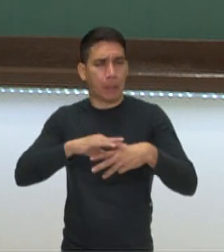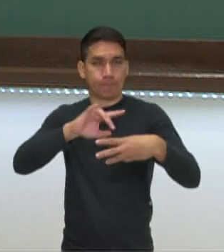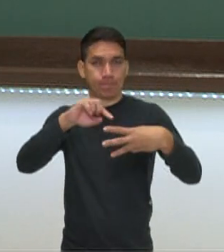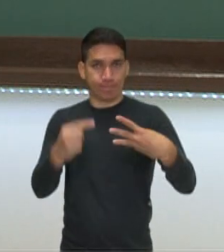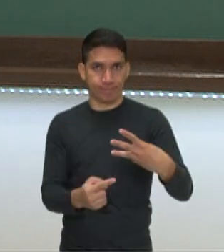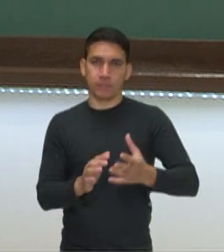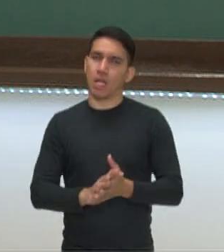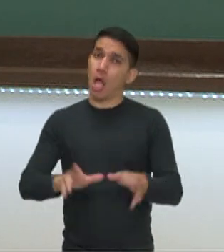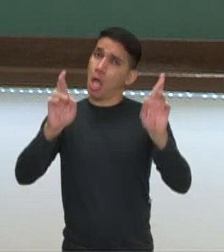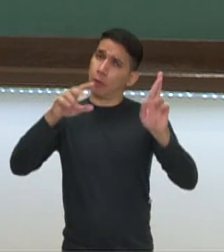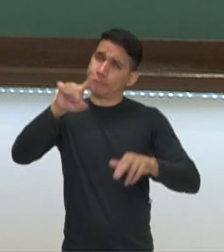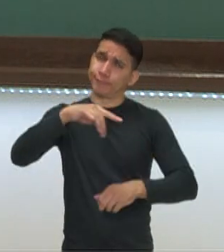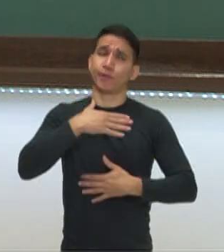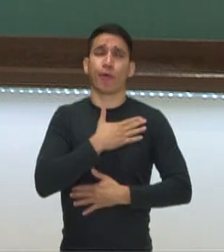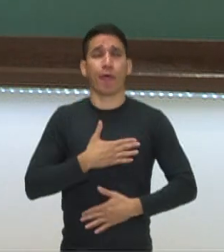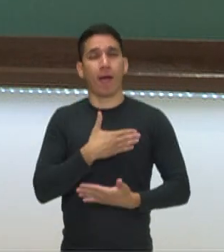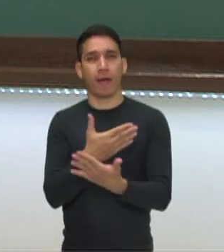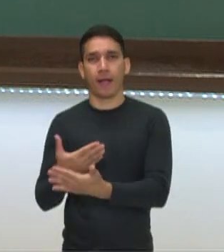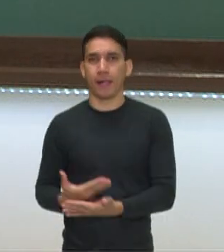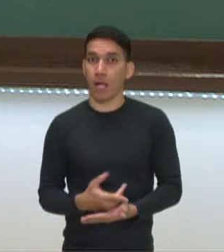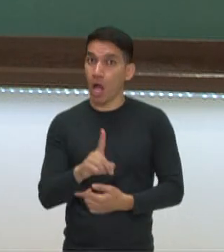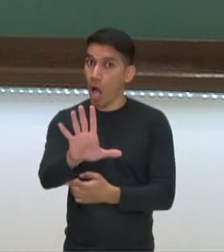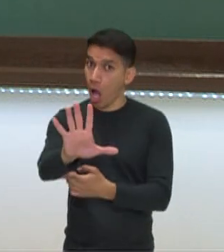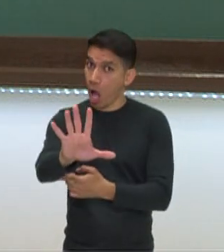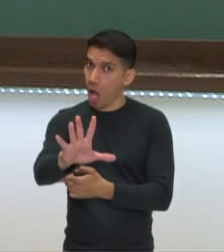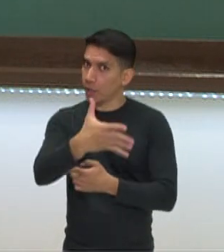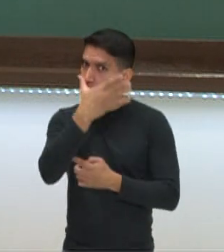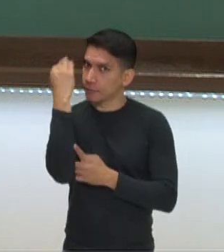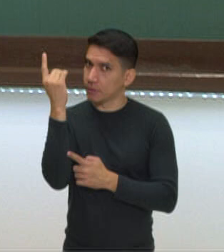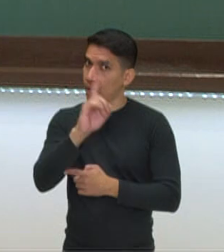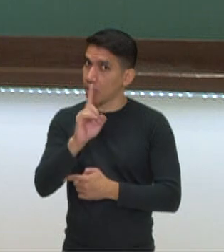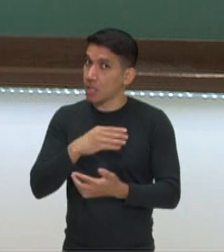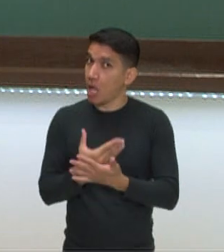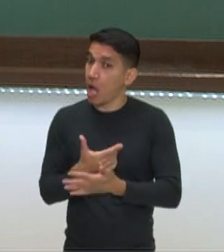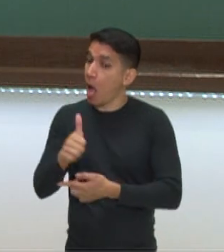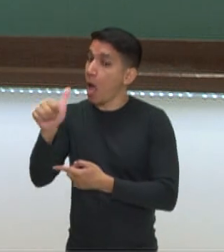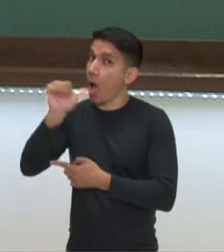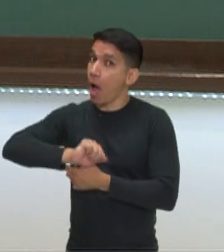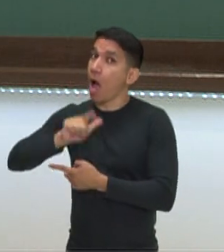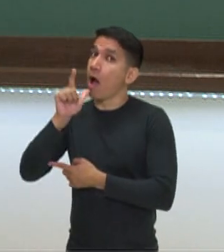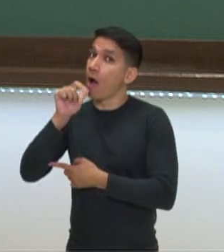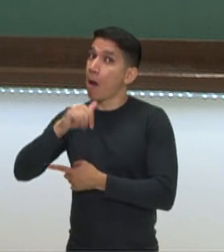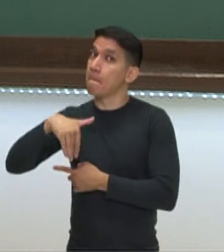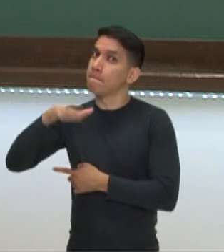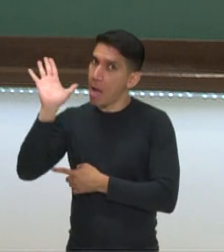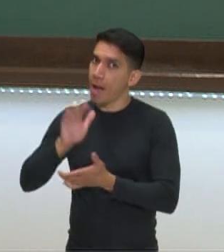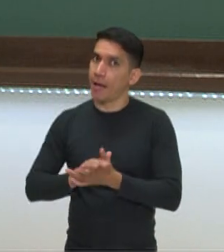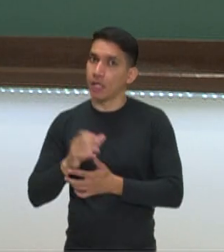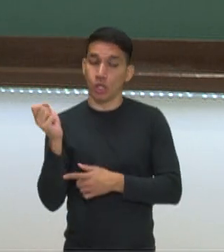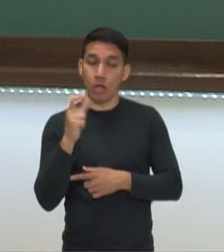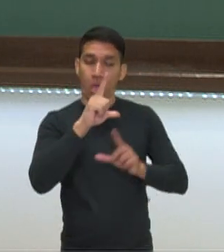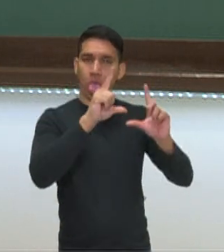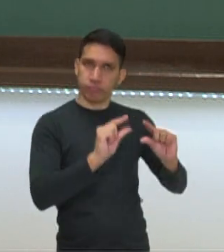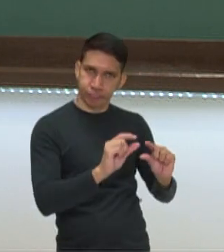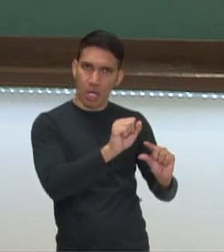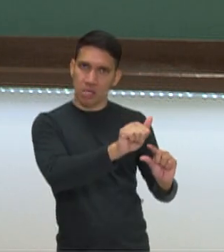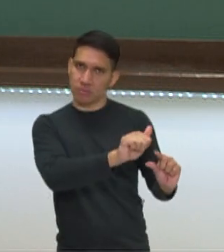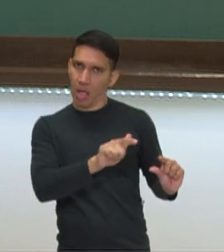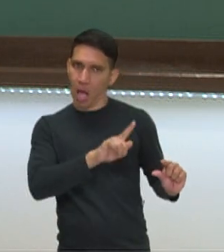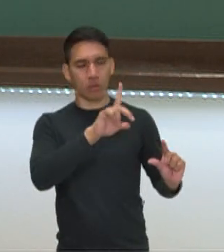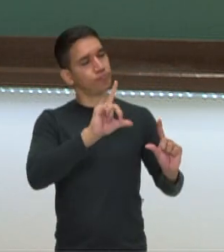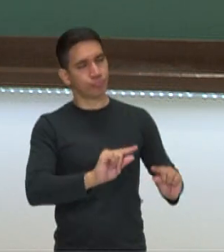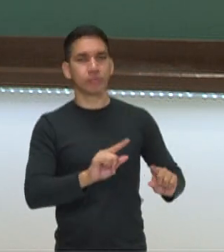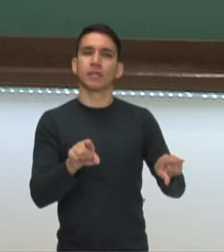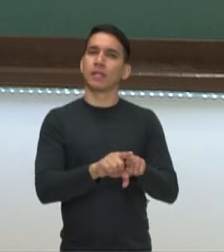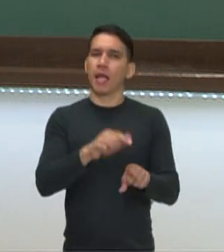Então, espero que você tenha gostado dessa aula. Não esquece de aumentar o consumo de água, reduzir o consumo de sal e se